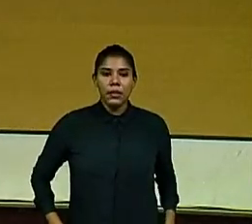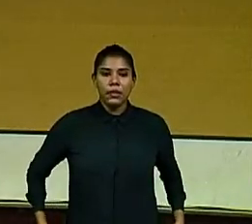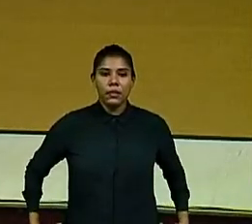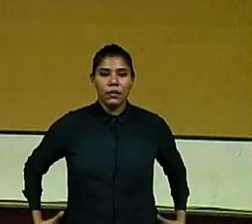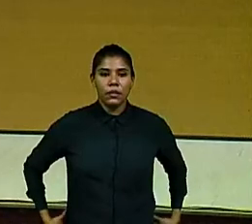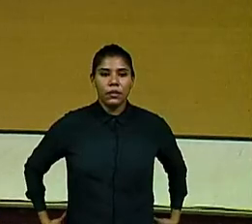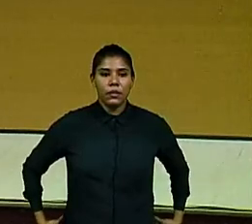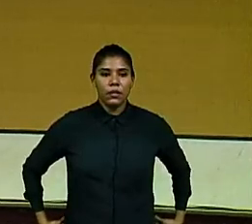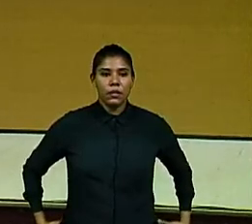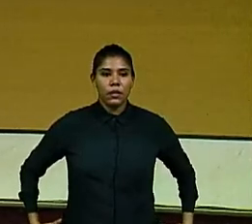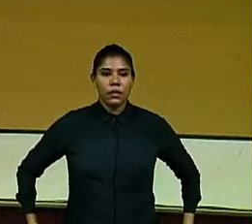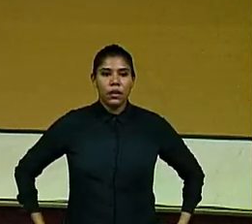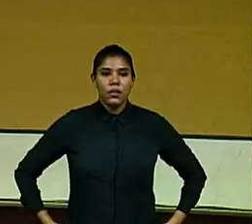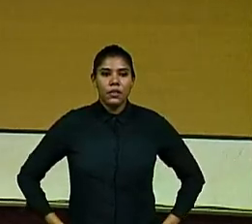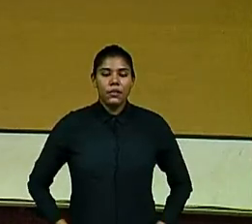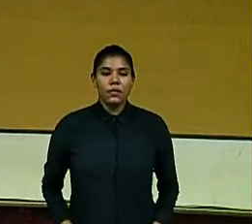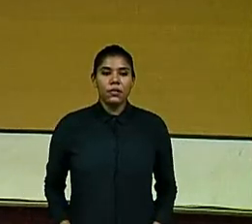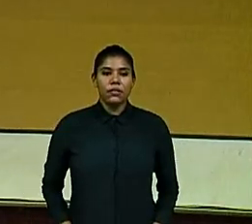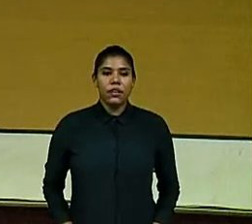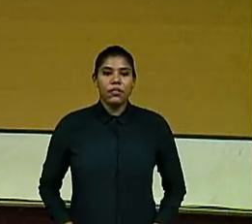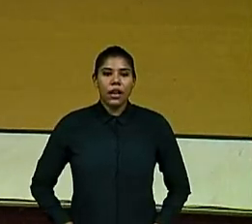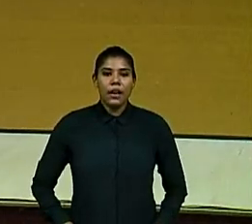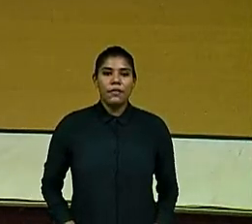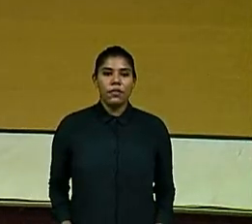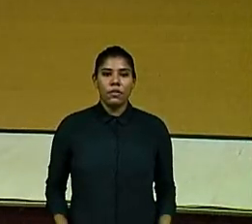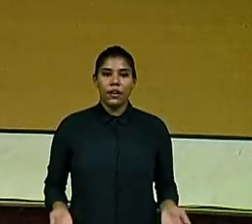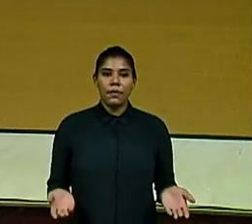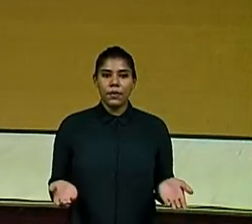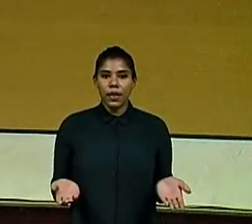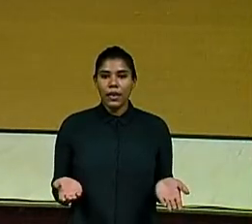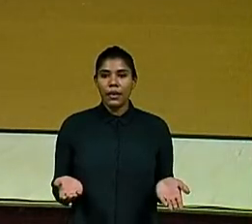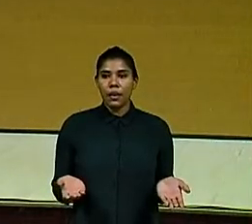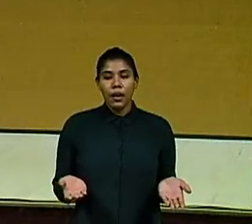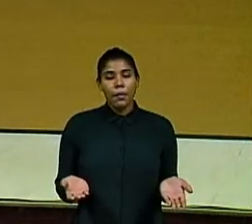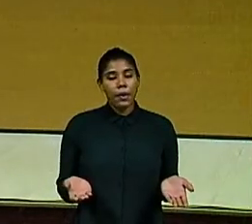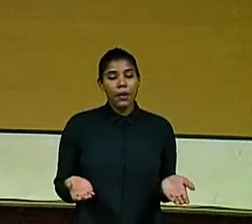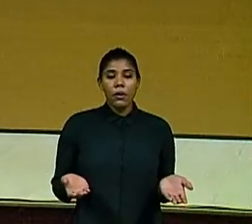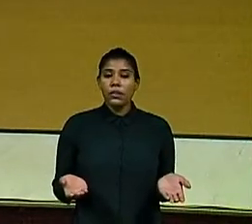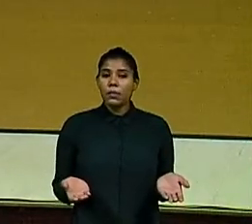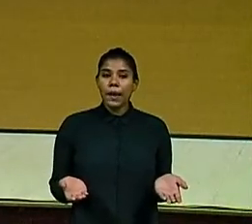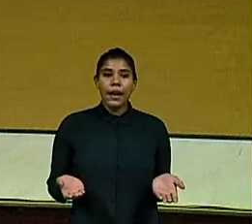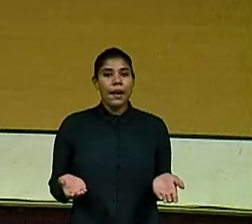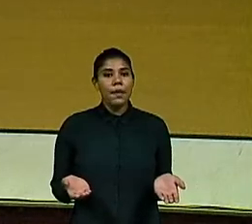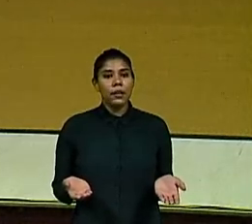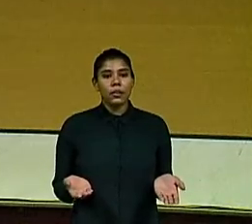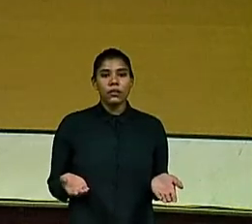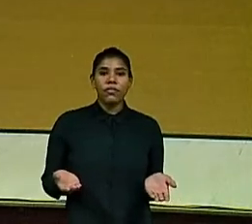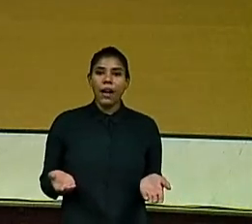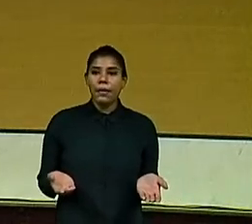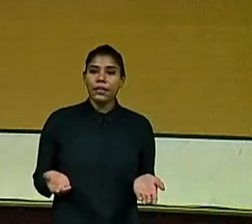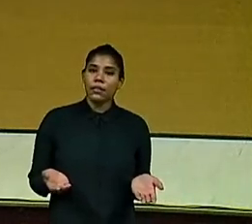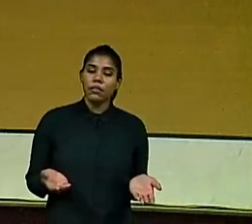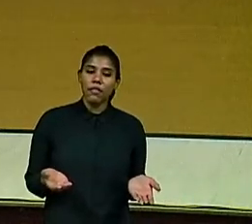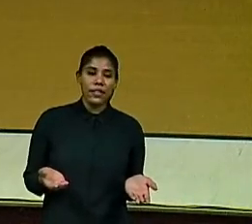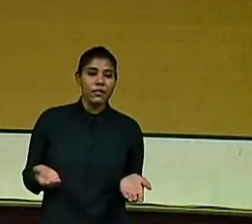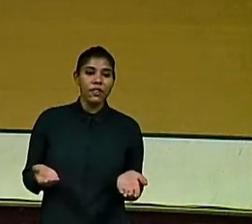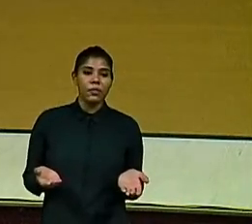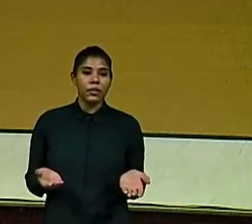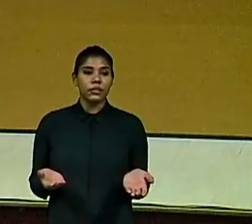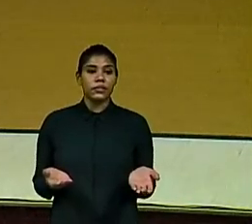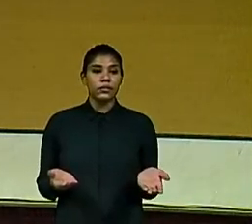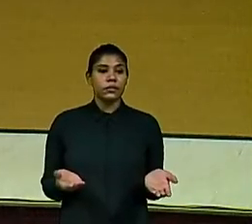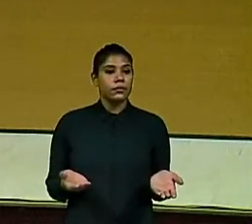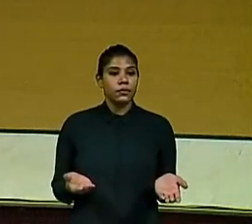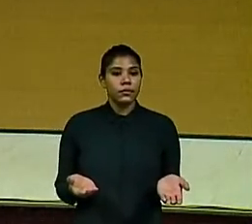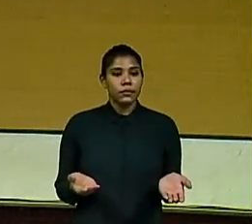posso usar a mesma enzima de restrição para sair cortando todos os genes que eu quero enzimas são sempre específicas então